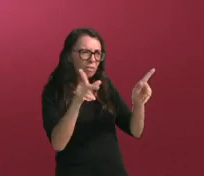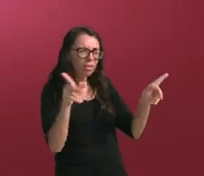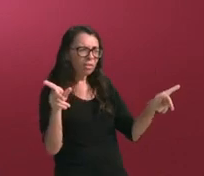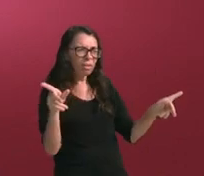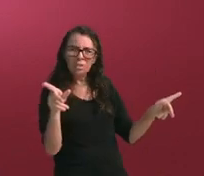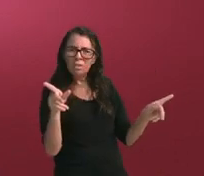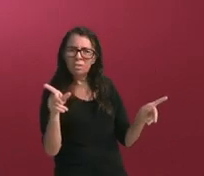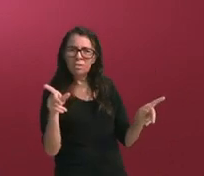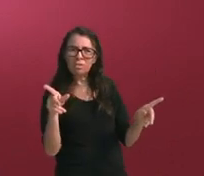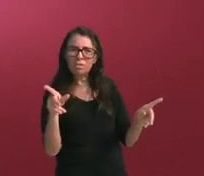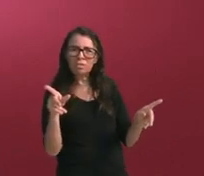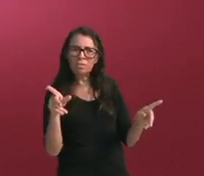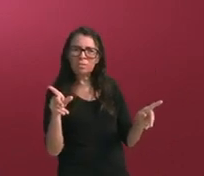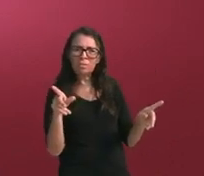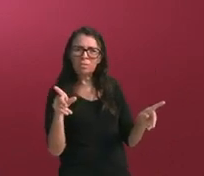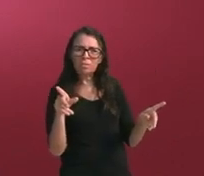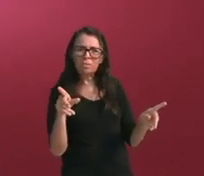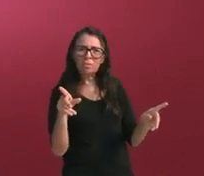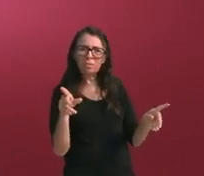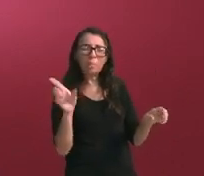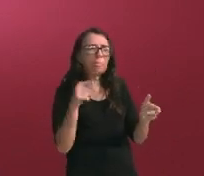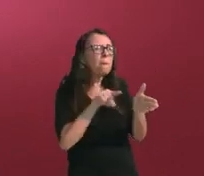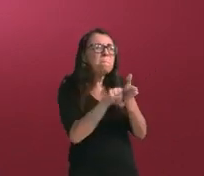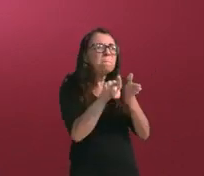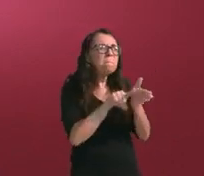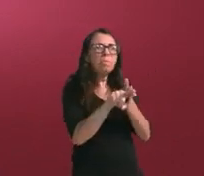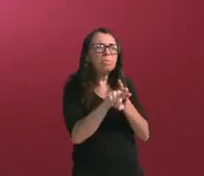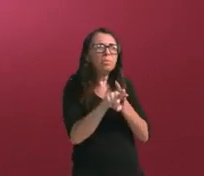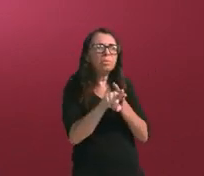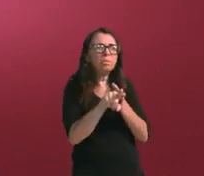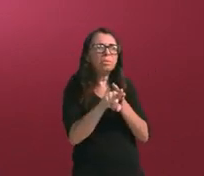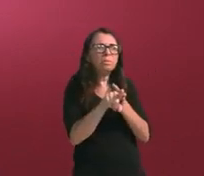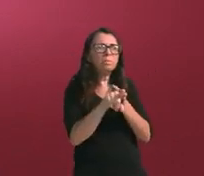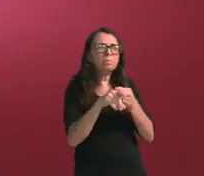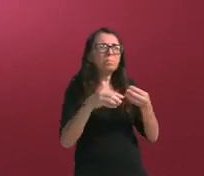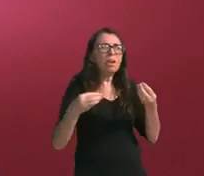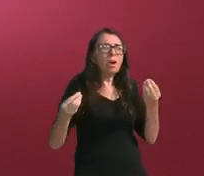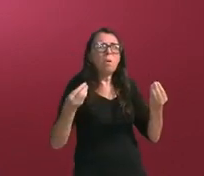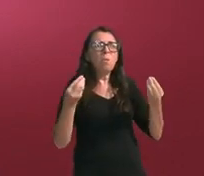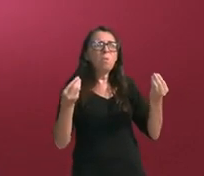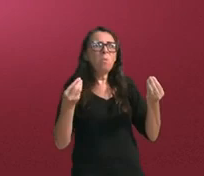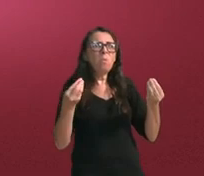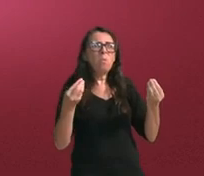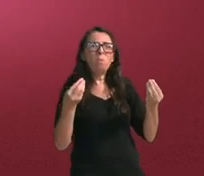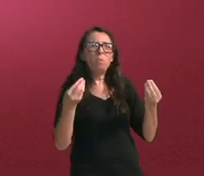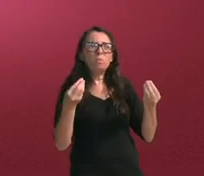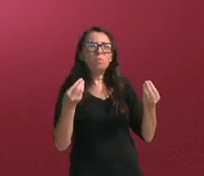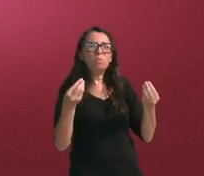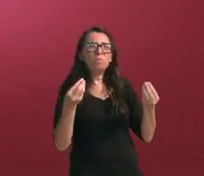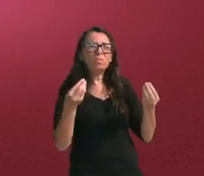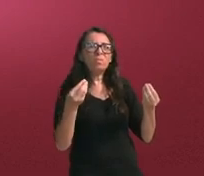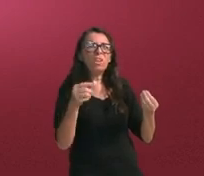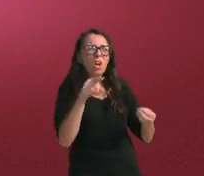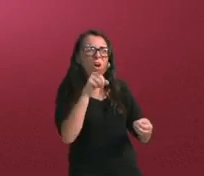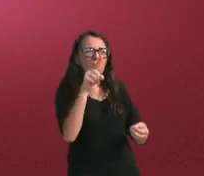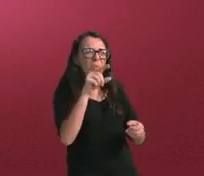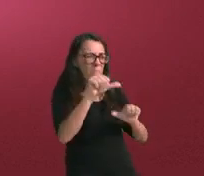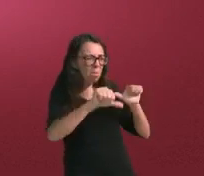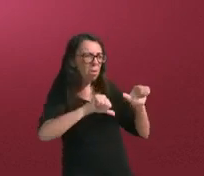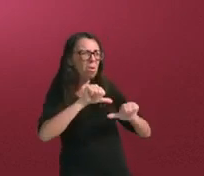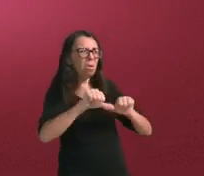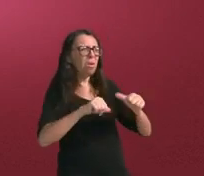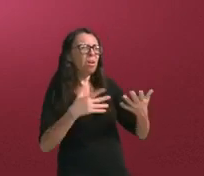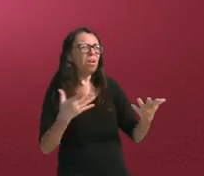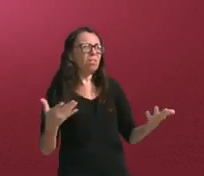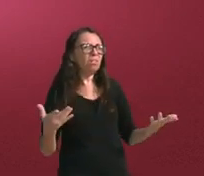se interessar mais em viver aquilo que nós estamos vivendo com a experiência que nós estamos tendo com o